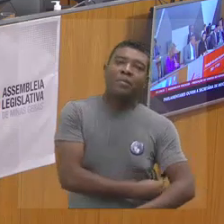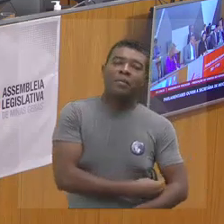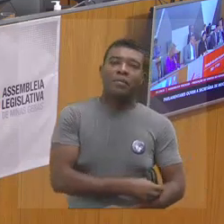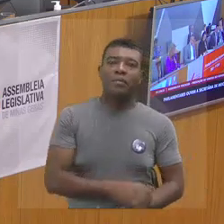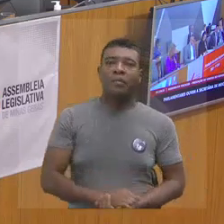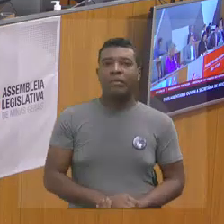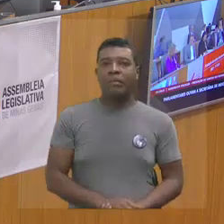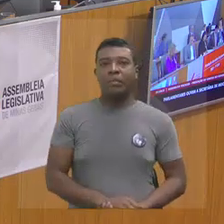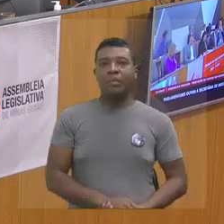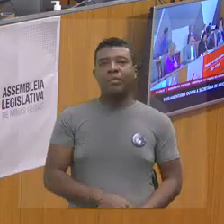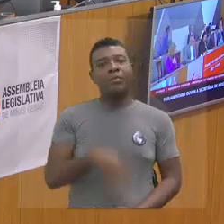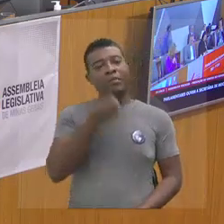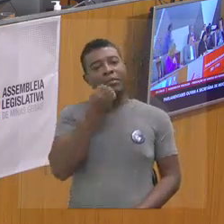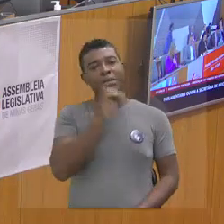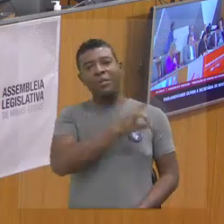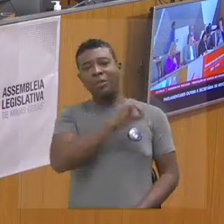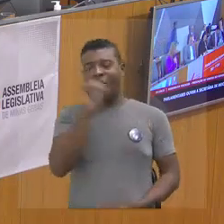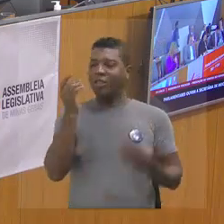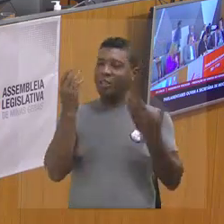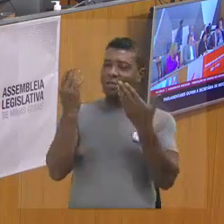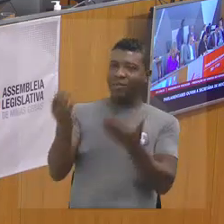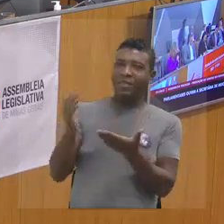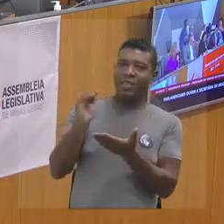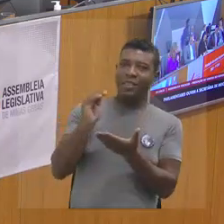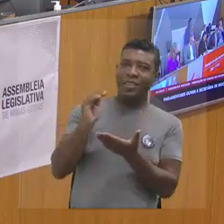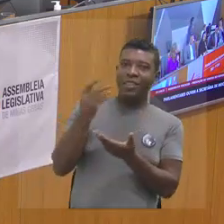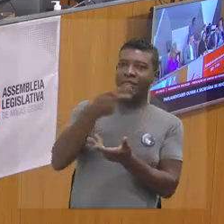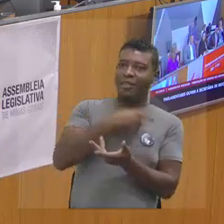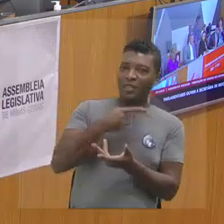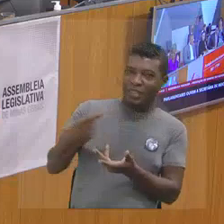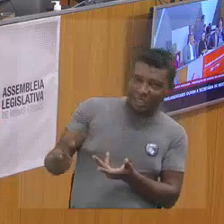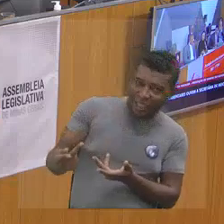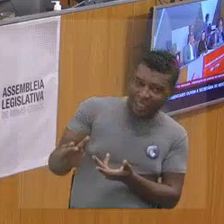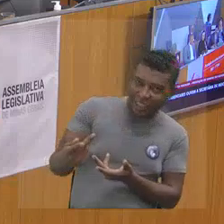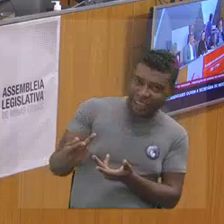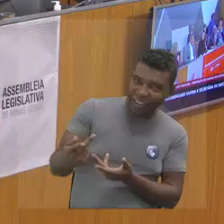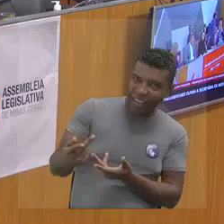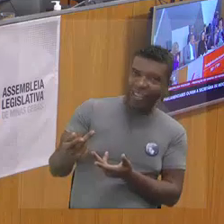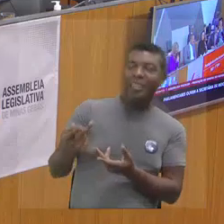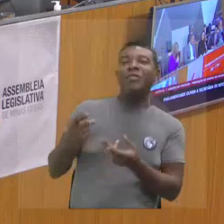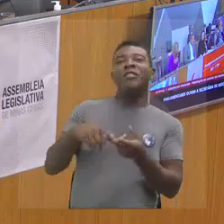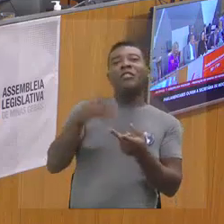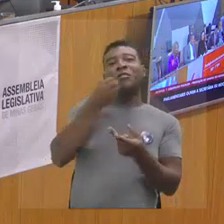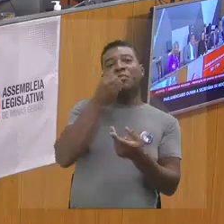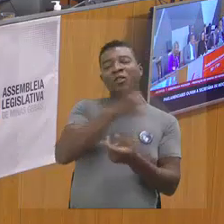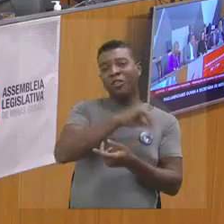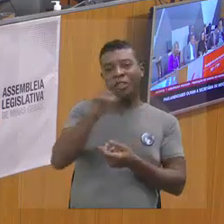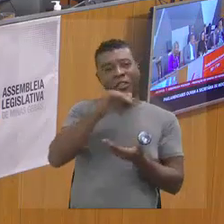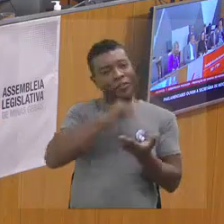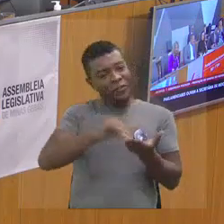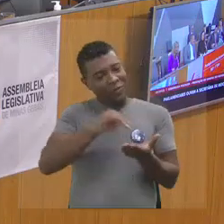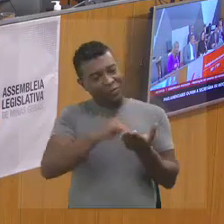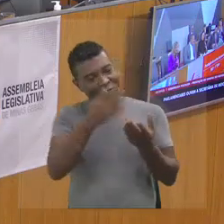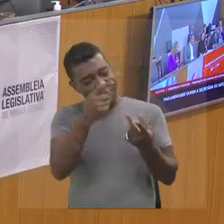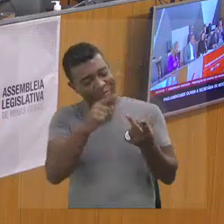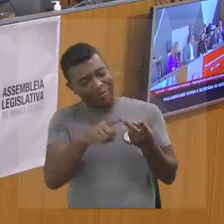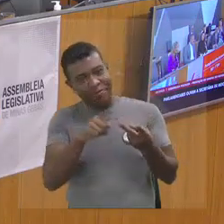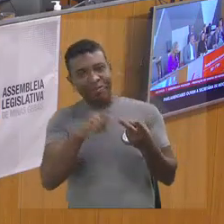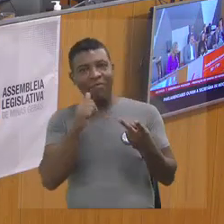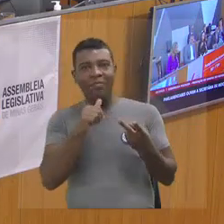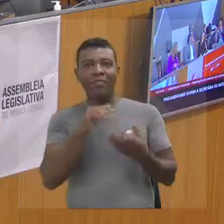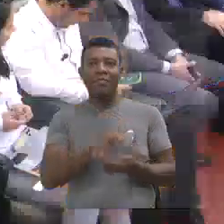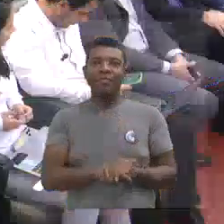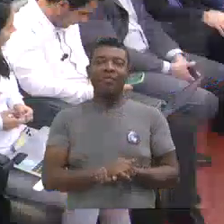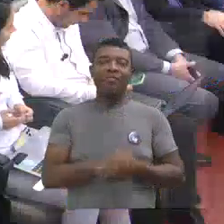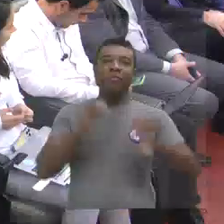Bom dia secretária aliás primeiro Bom dia presidente né onde é o presidente Bom dia secretária Imagino qual